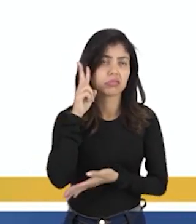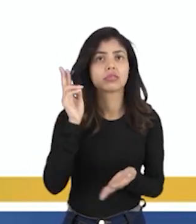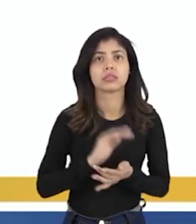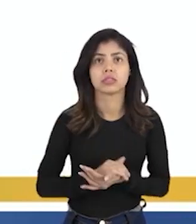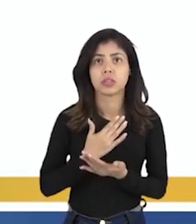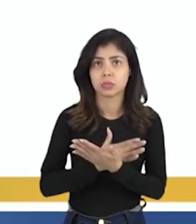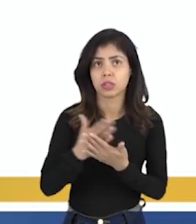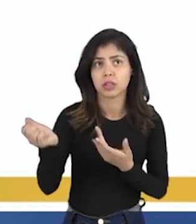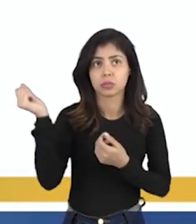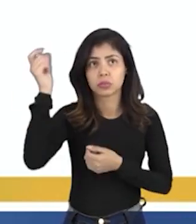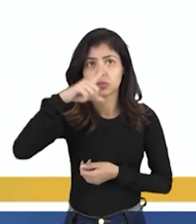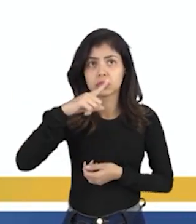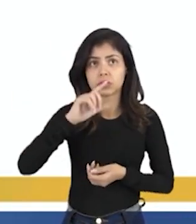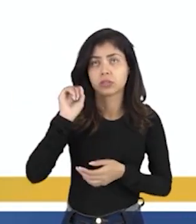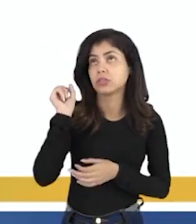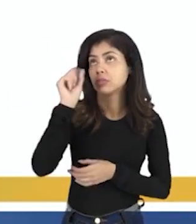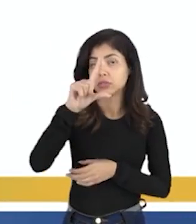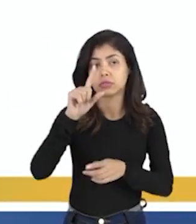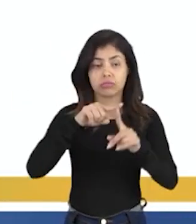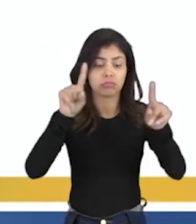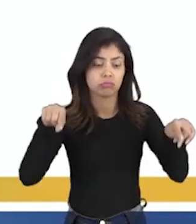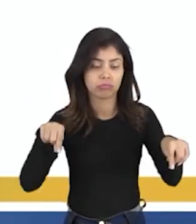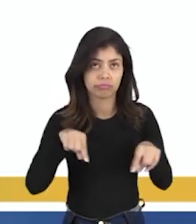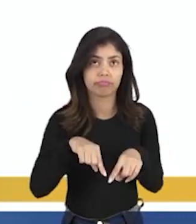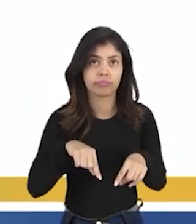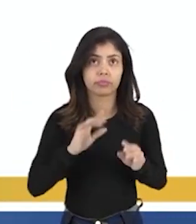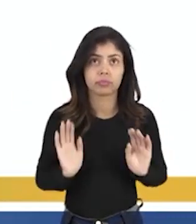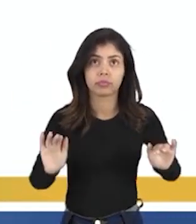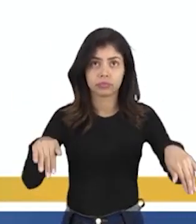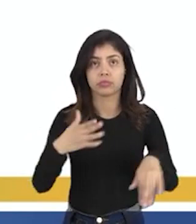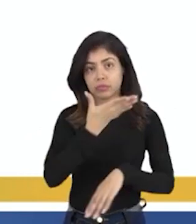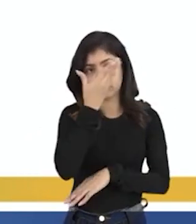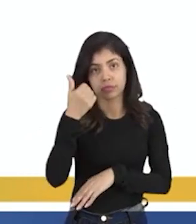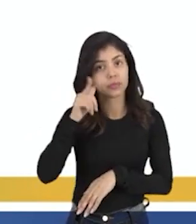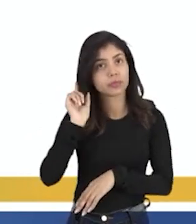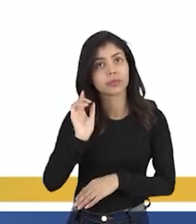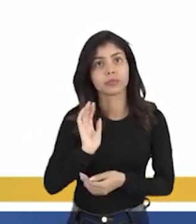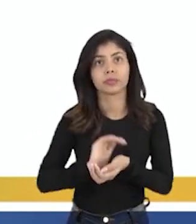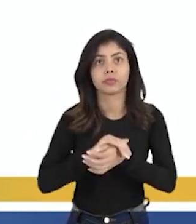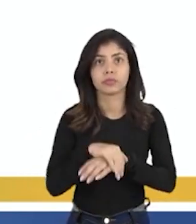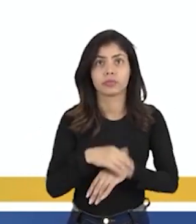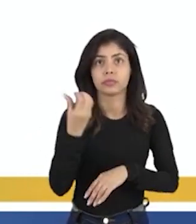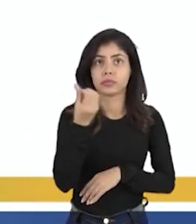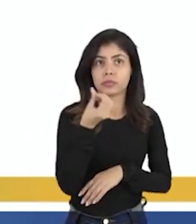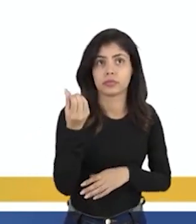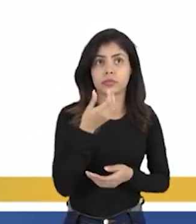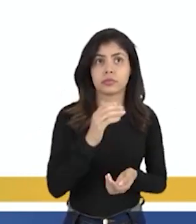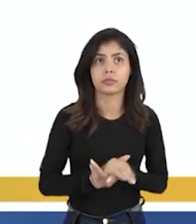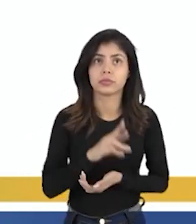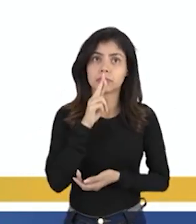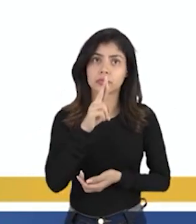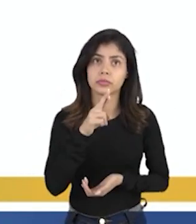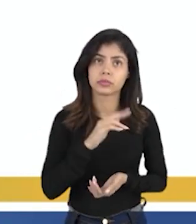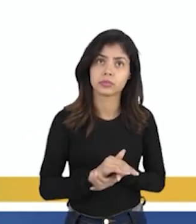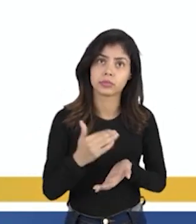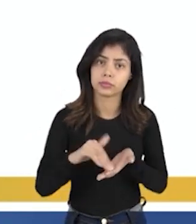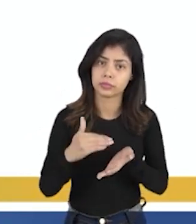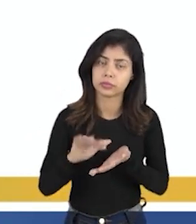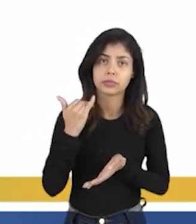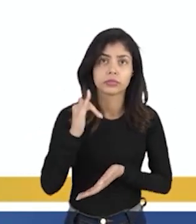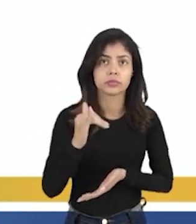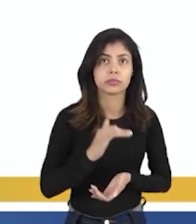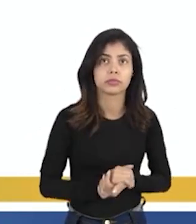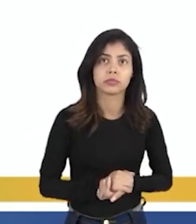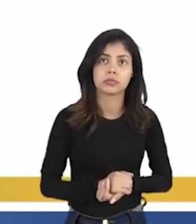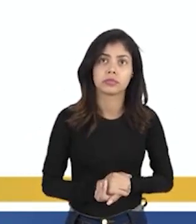segunda-feira, a começar pela luz acesa da sala que esqueci ontem à noite. 6 recados para serem respondidos na